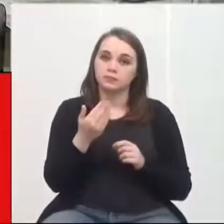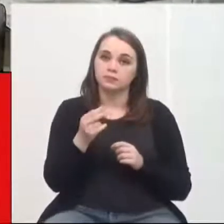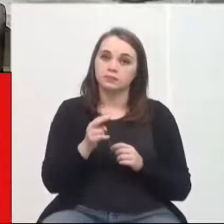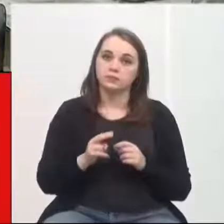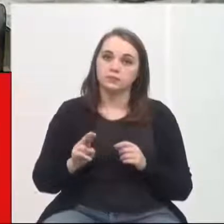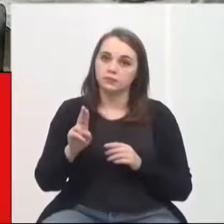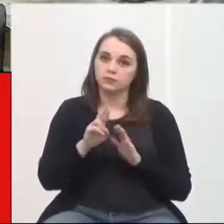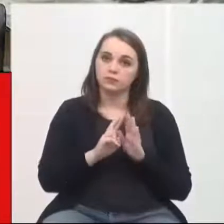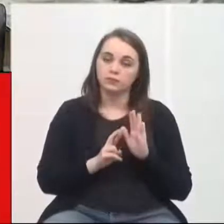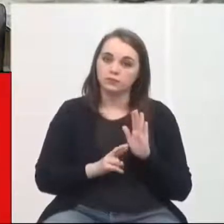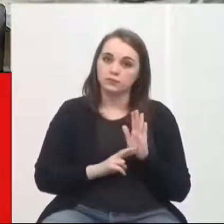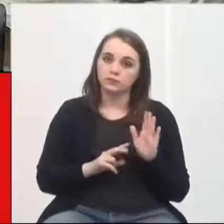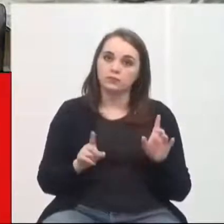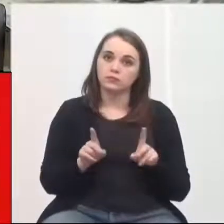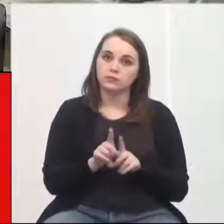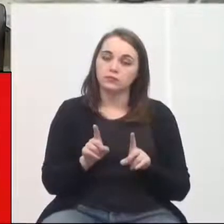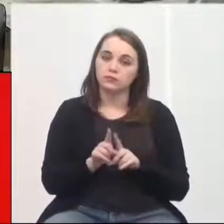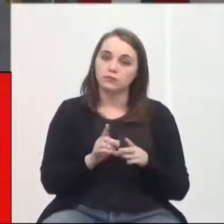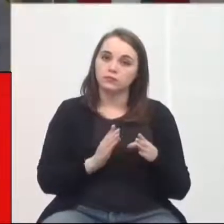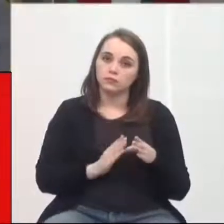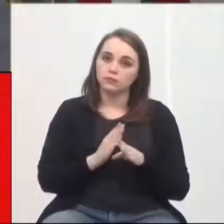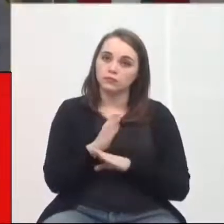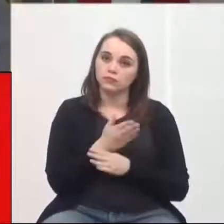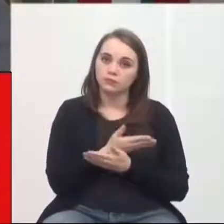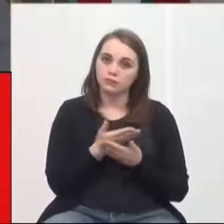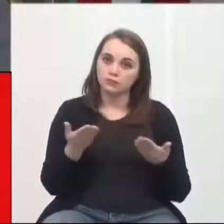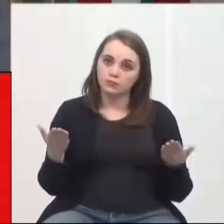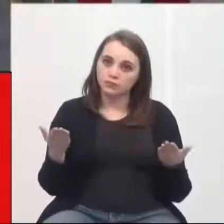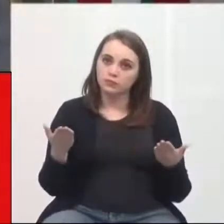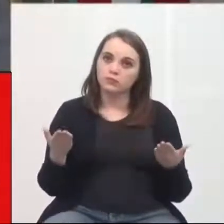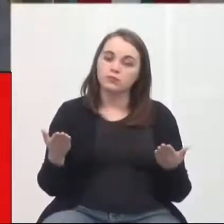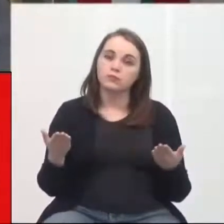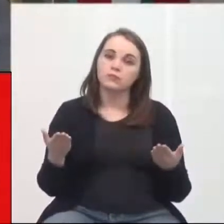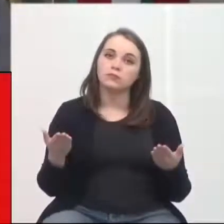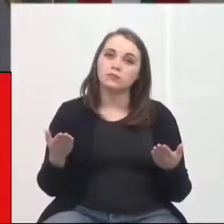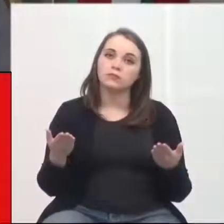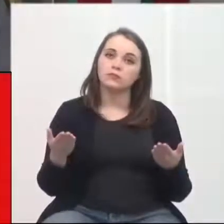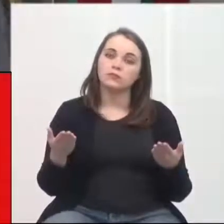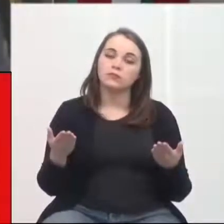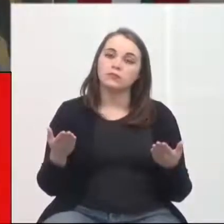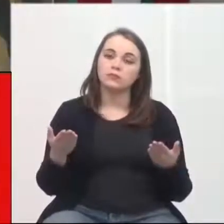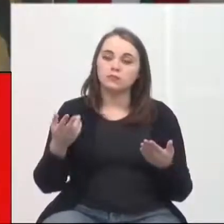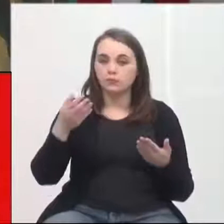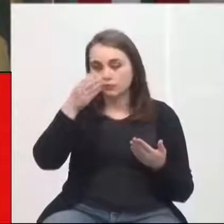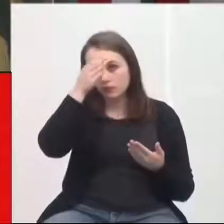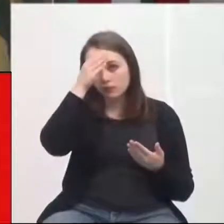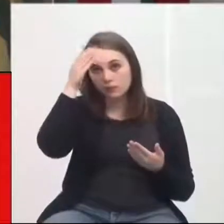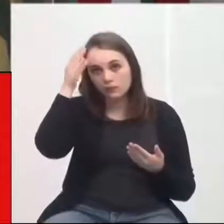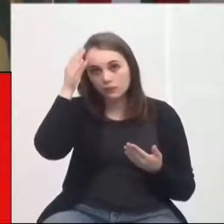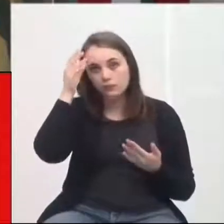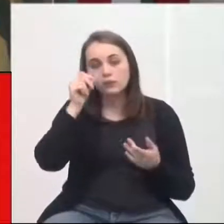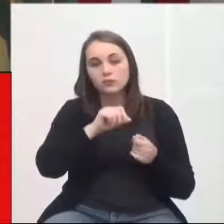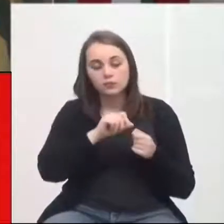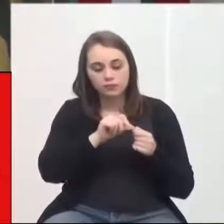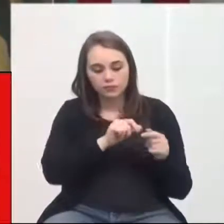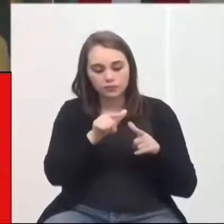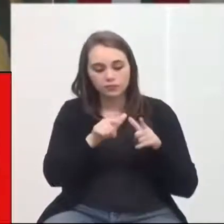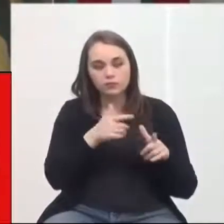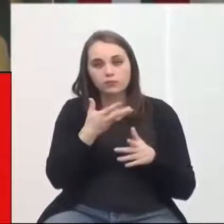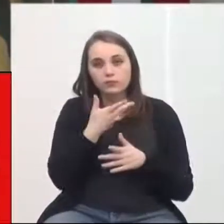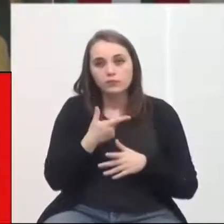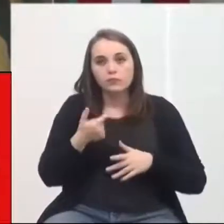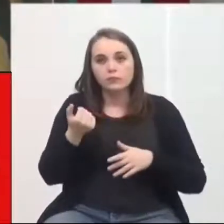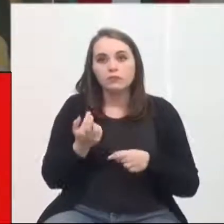desse requerimento e também a aprovação dos vereadores e vereadoras, é que o município se manifeste e faça um trabalho de